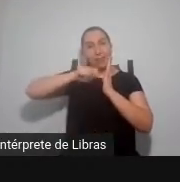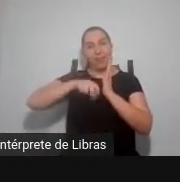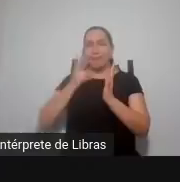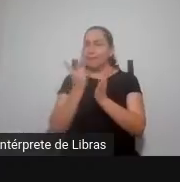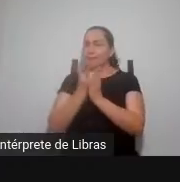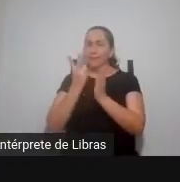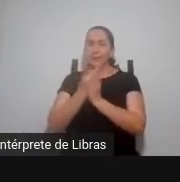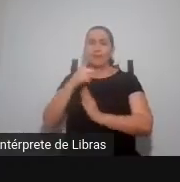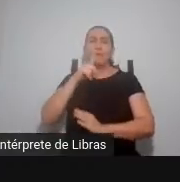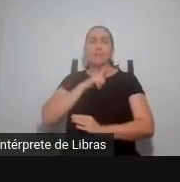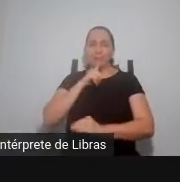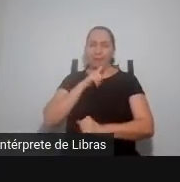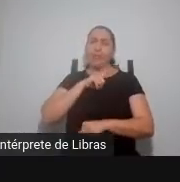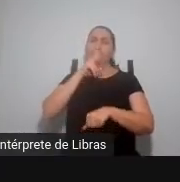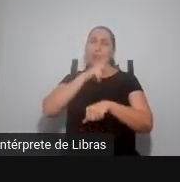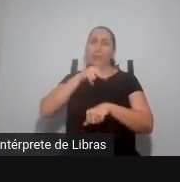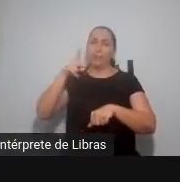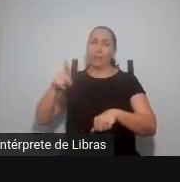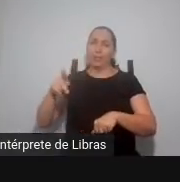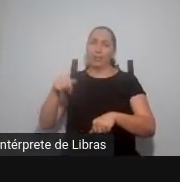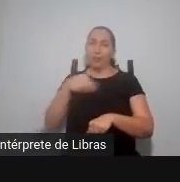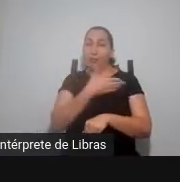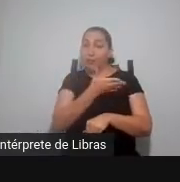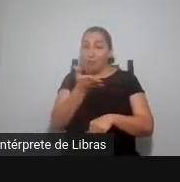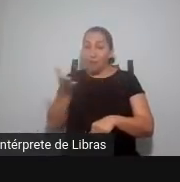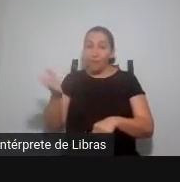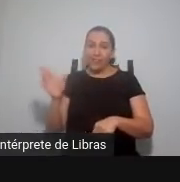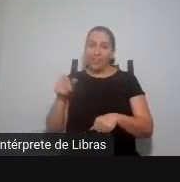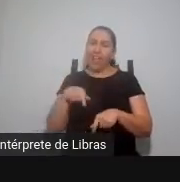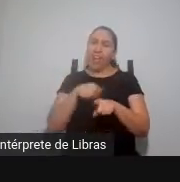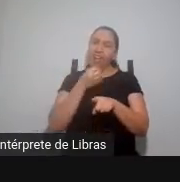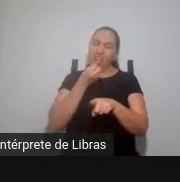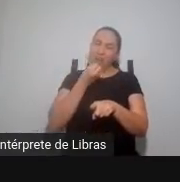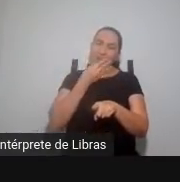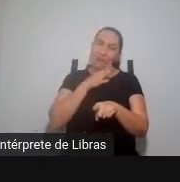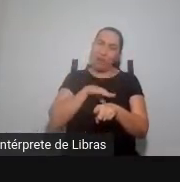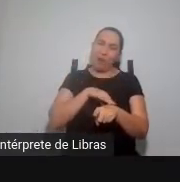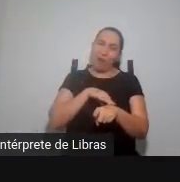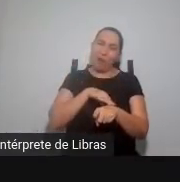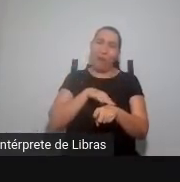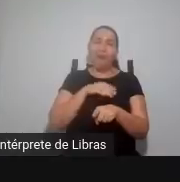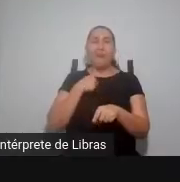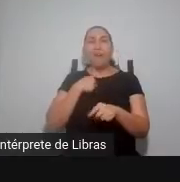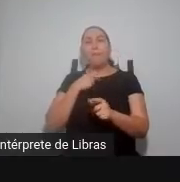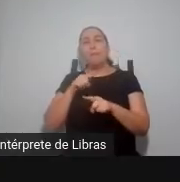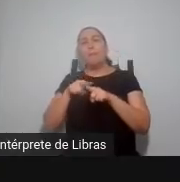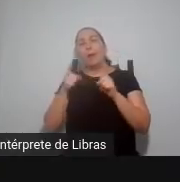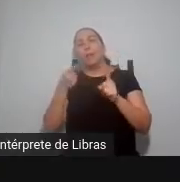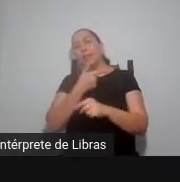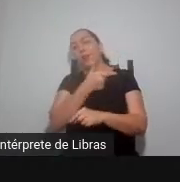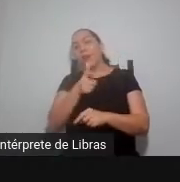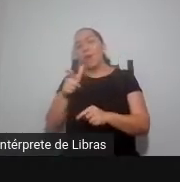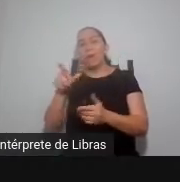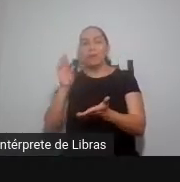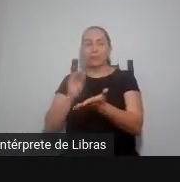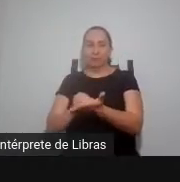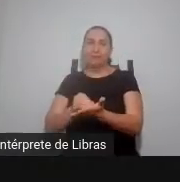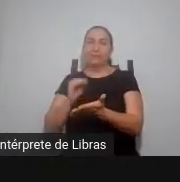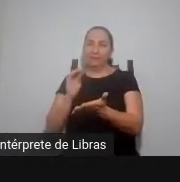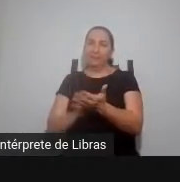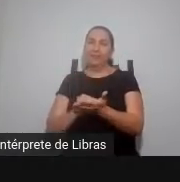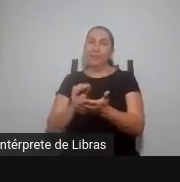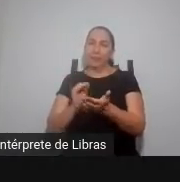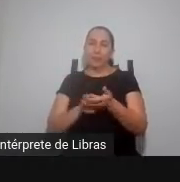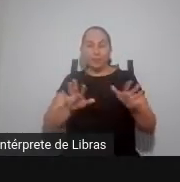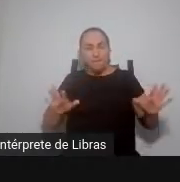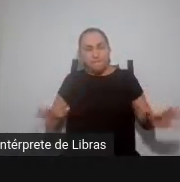assim, esses que chegam, que muitas vezes a gente fala bonzinhos, é porque já tem uma estrutura, inclusive, familiar por trás, né? Então, o nosso cuidado tem